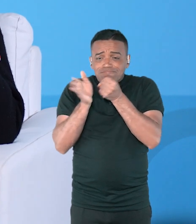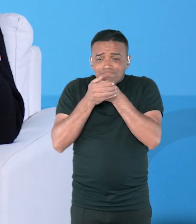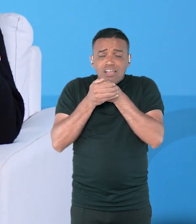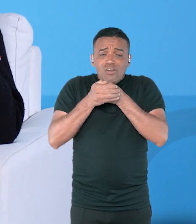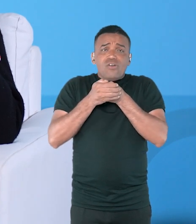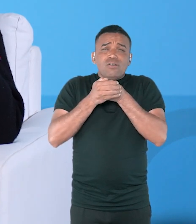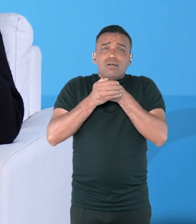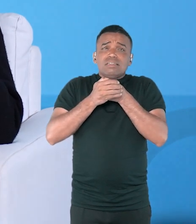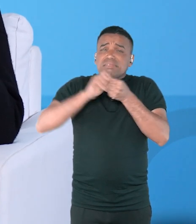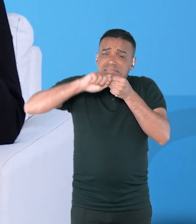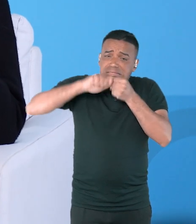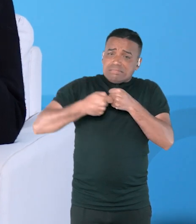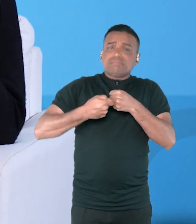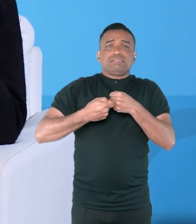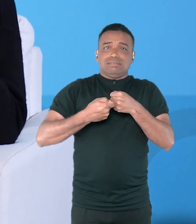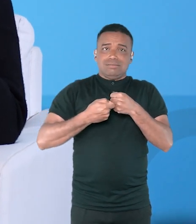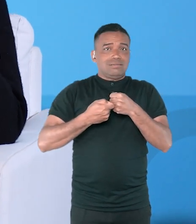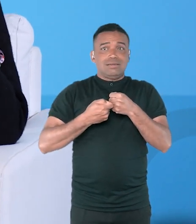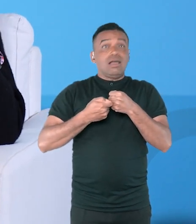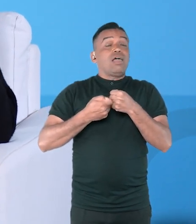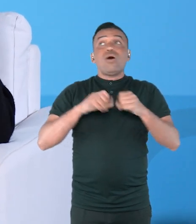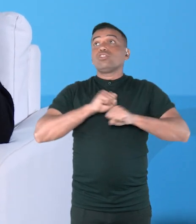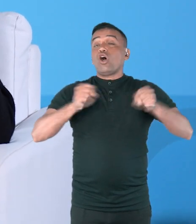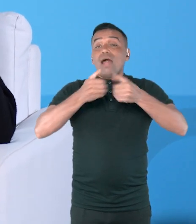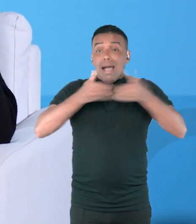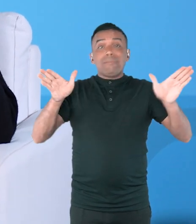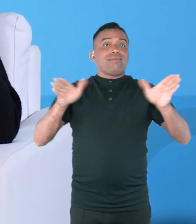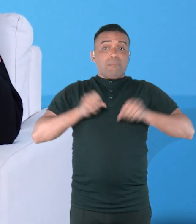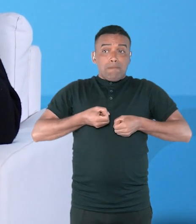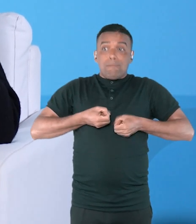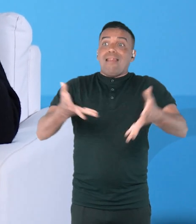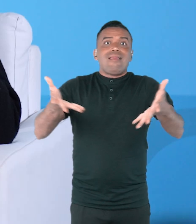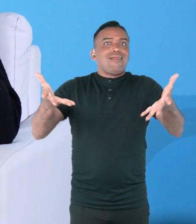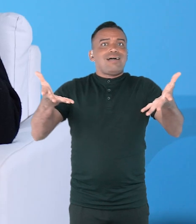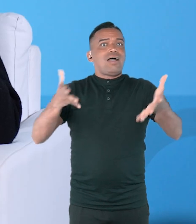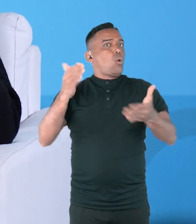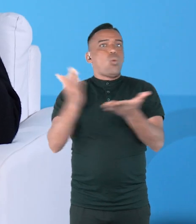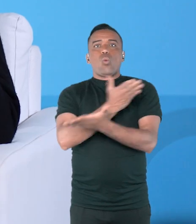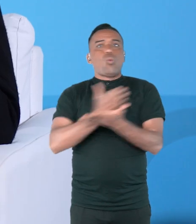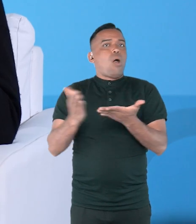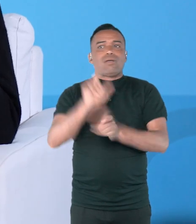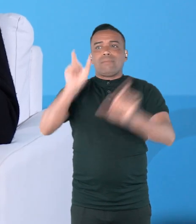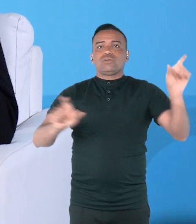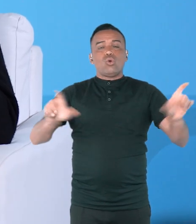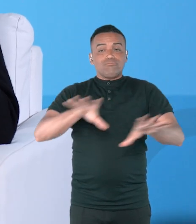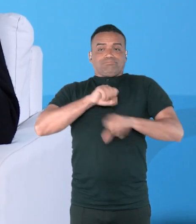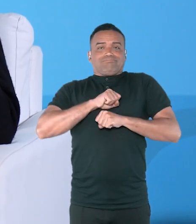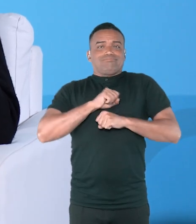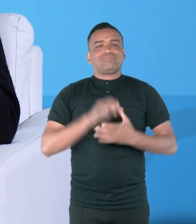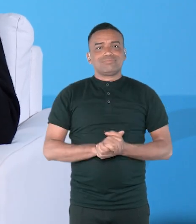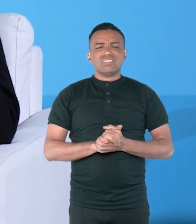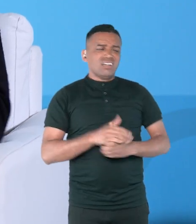hermética em qualquer pessoa. Não existe. Eu sempre, quando eu estou ensaiando,